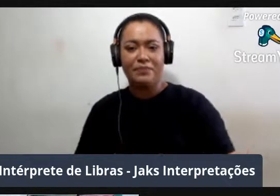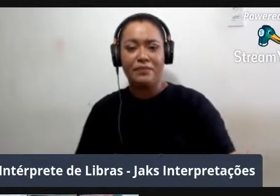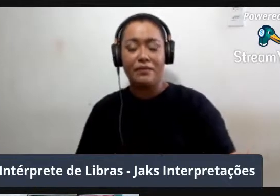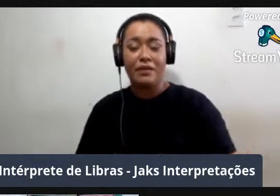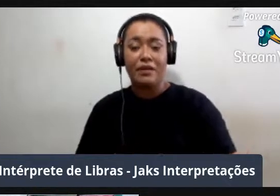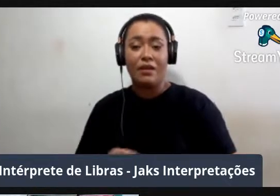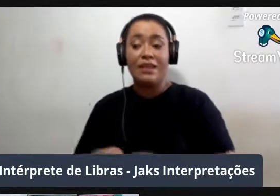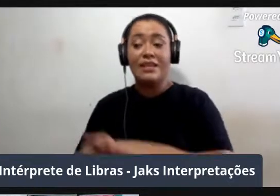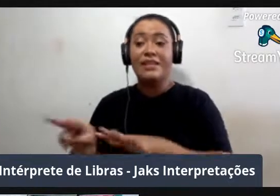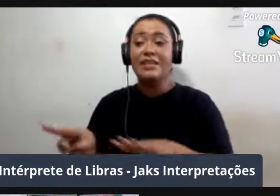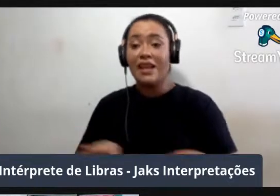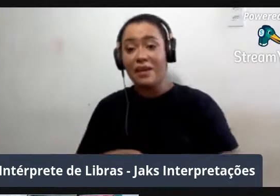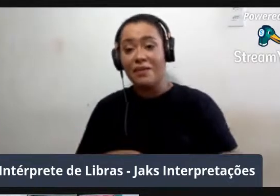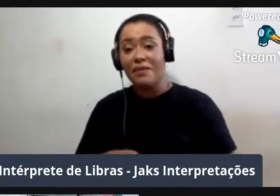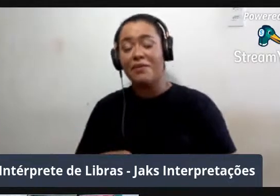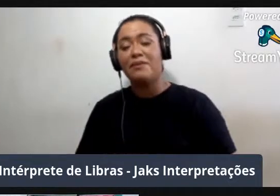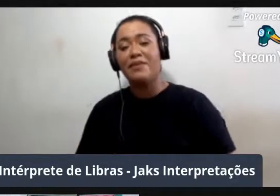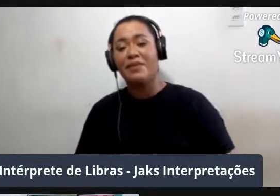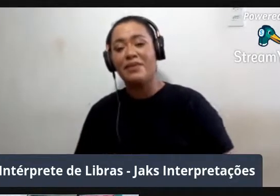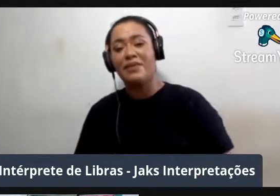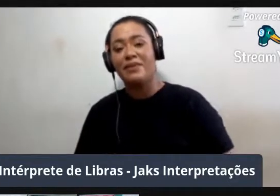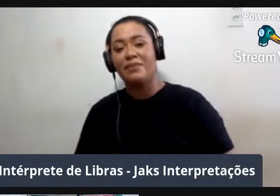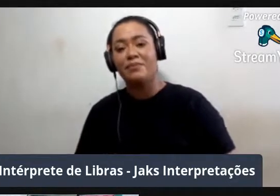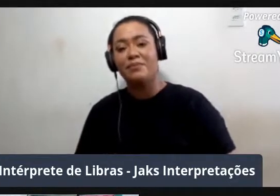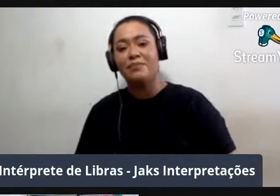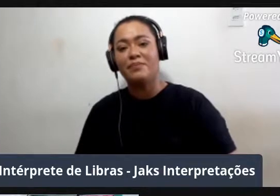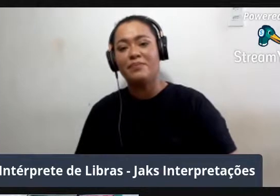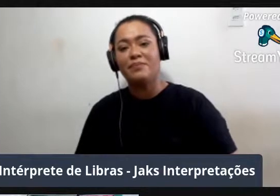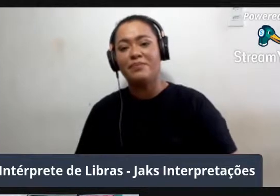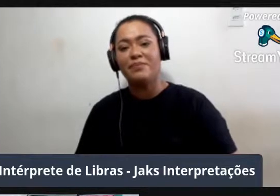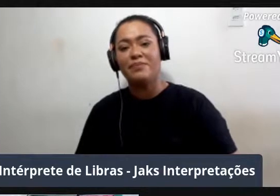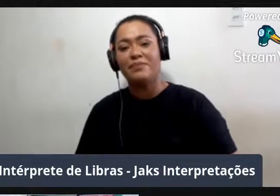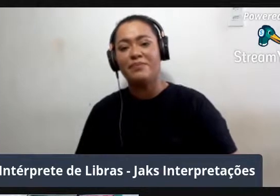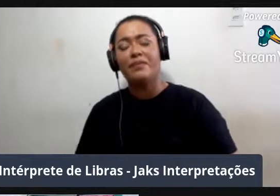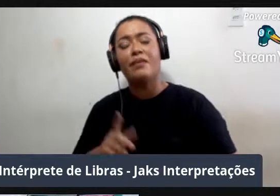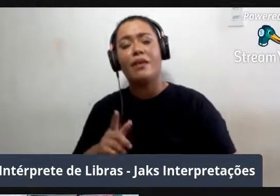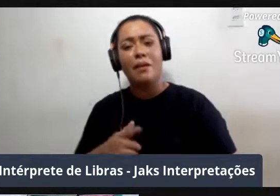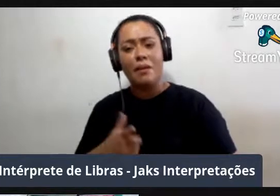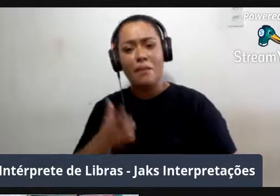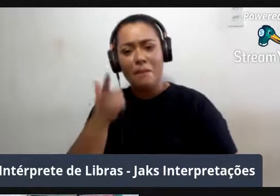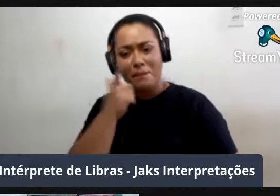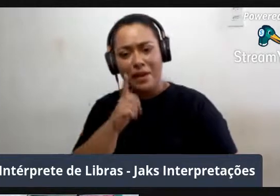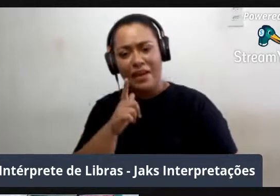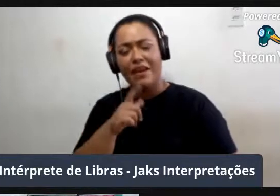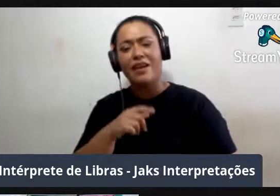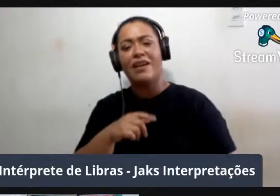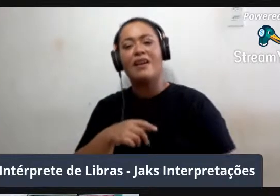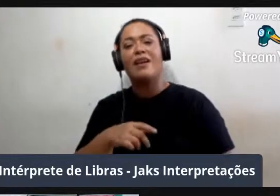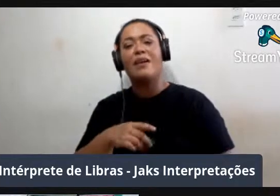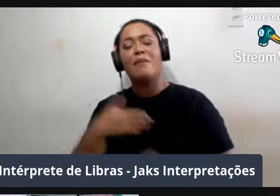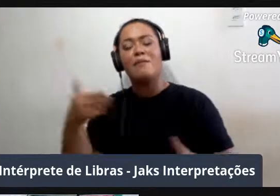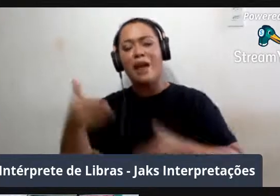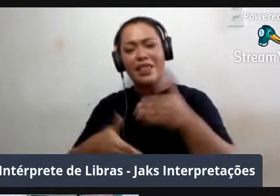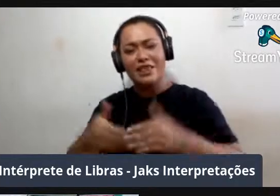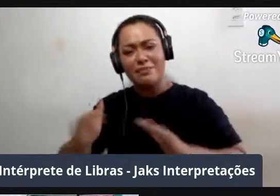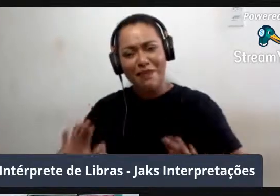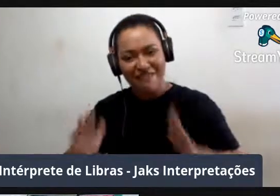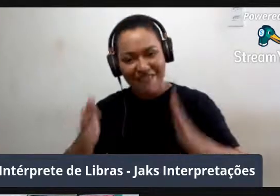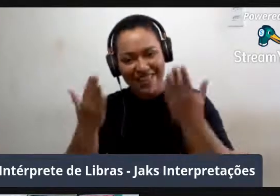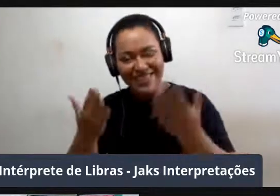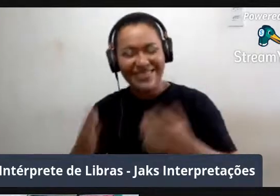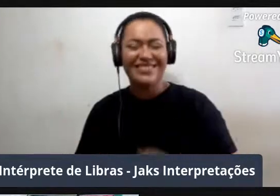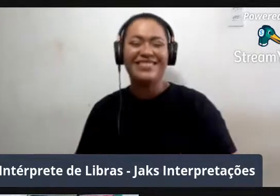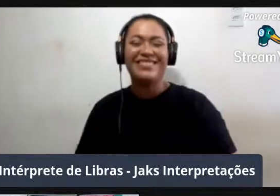vocês. durante a semana. Vocês conseguiram ir para a corrida do Umbu? Sim. Graças a